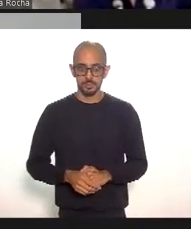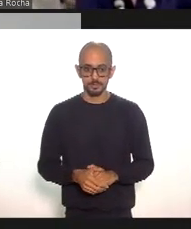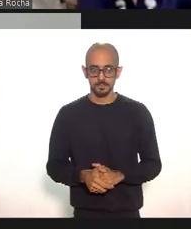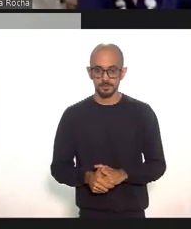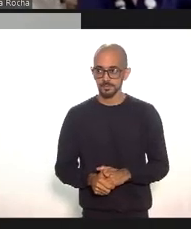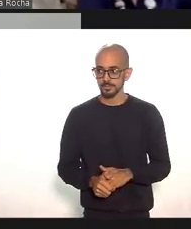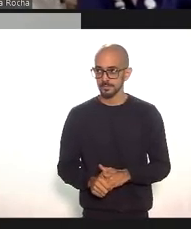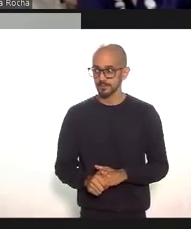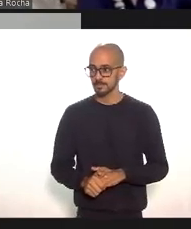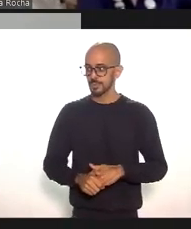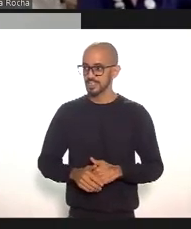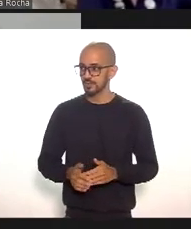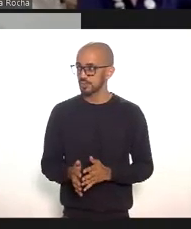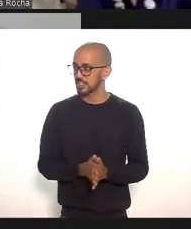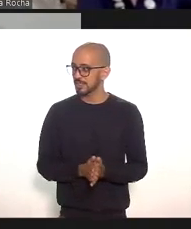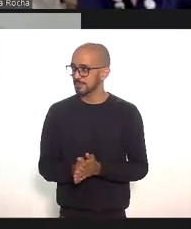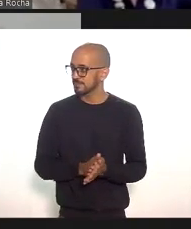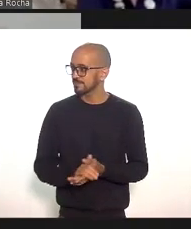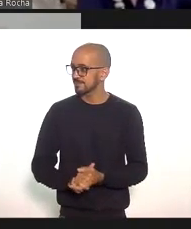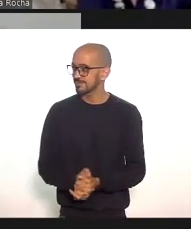divergência.